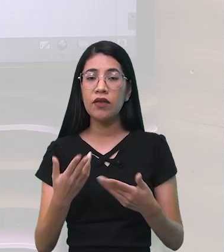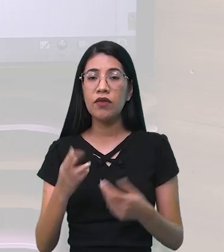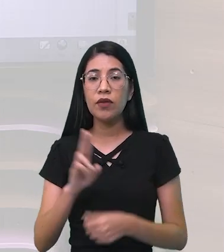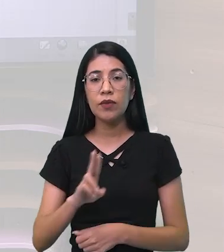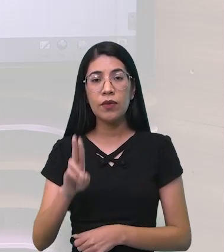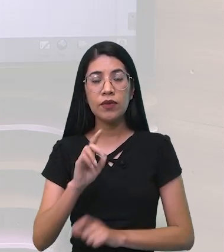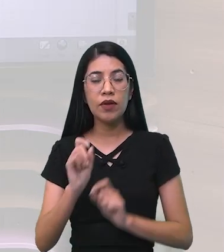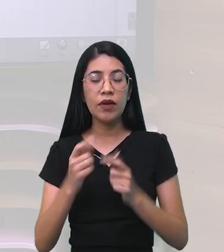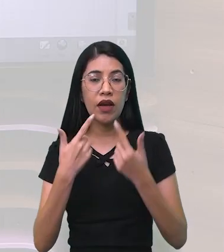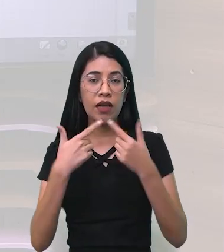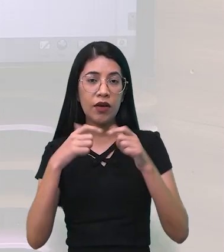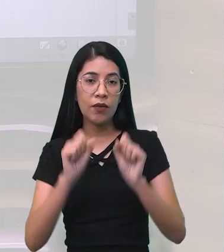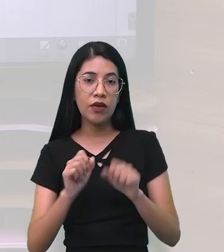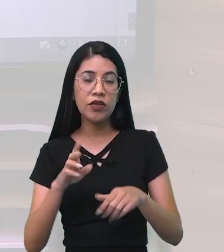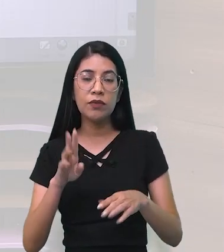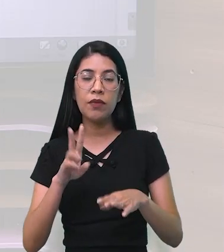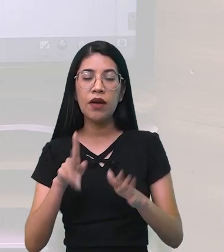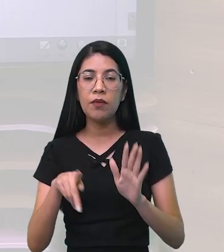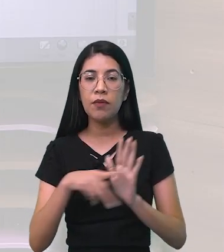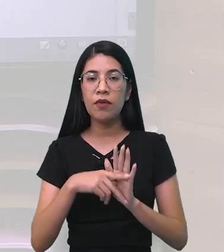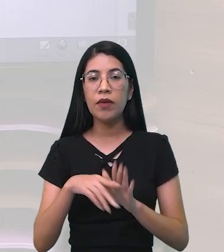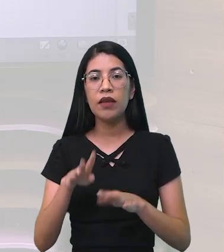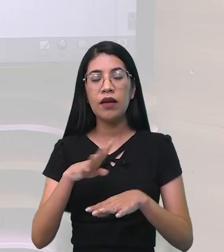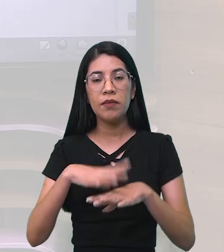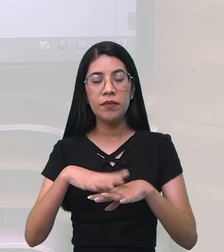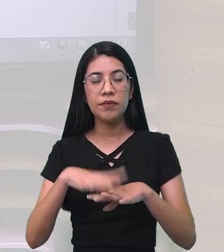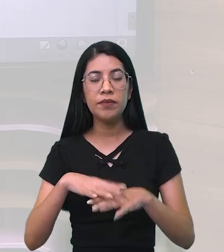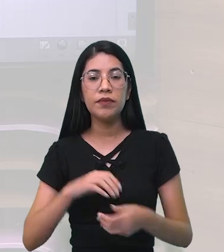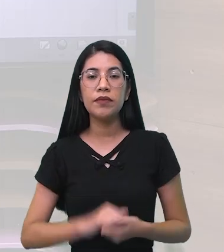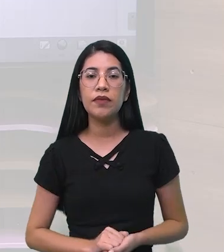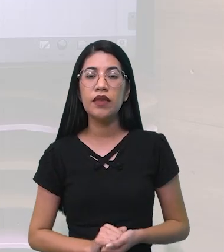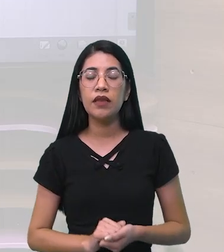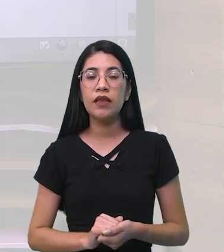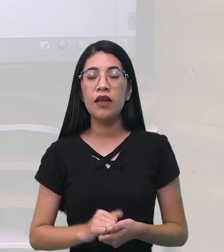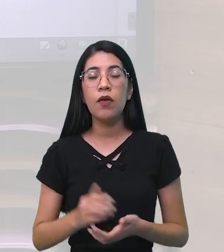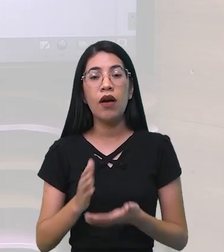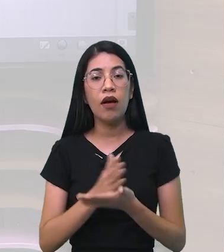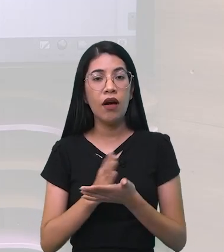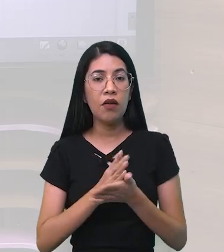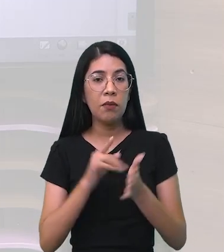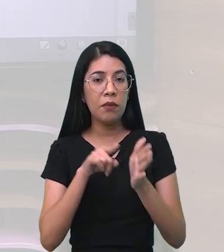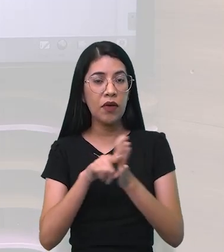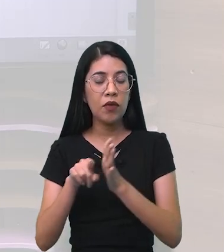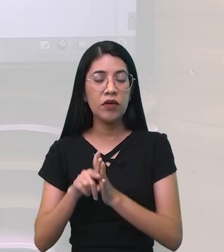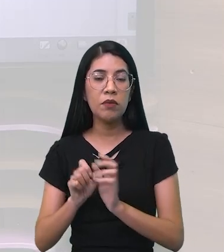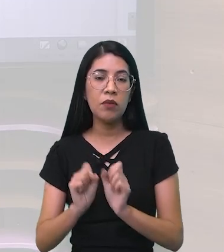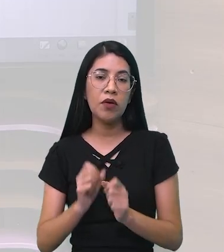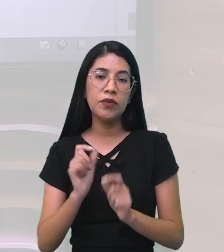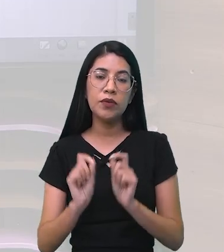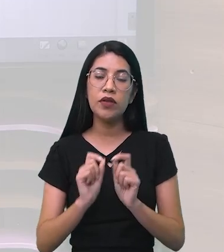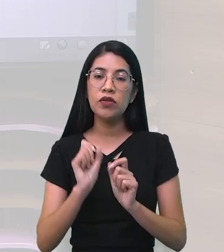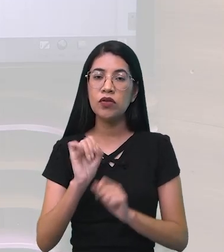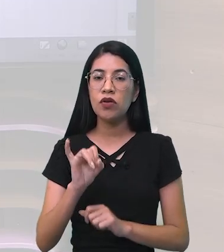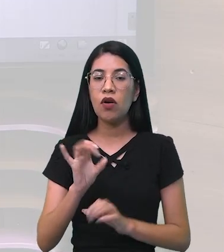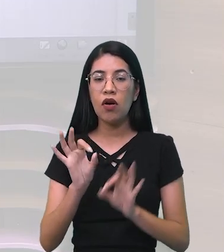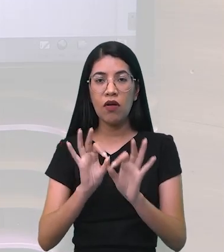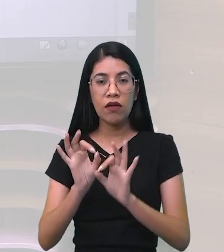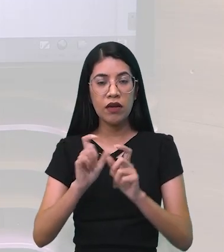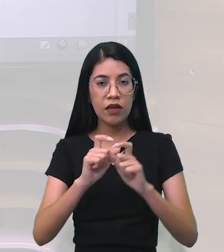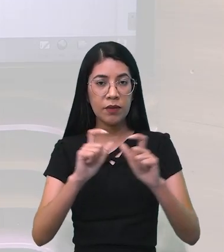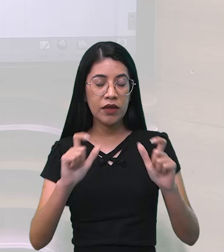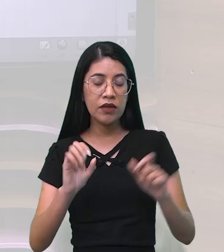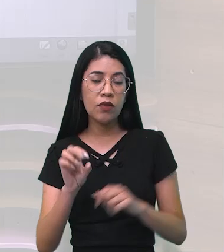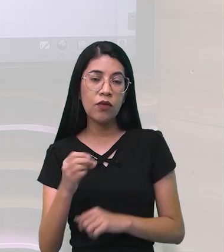a linguagem matemática. Então, em algumas questões, talvez vai pedir só a expressão, ou em outras vai pedir